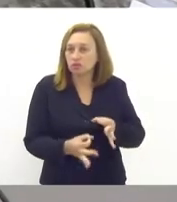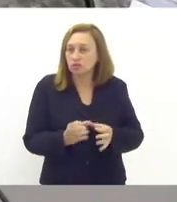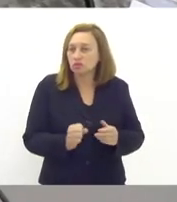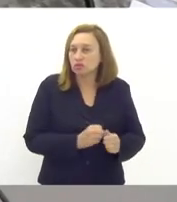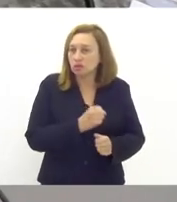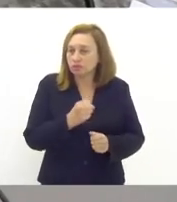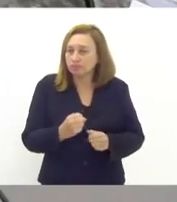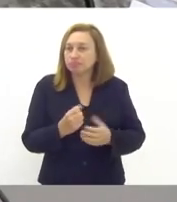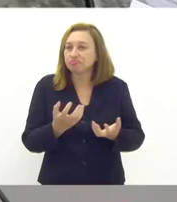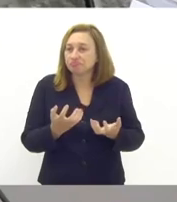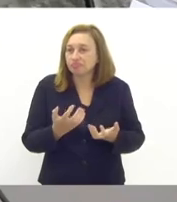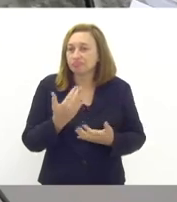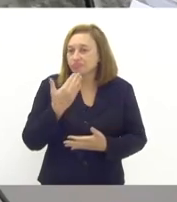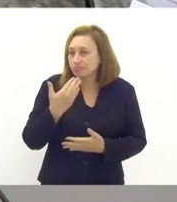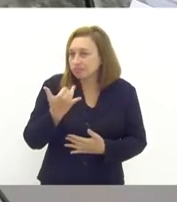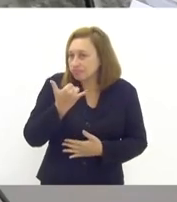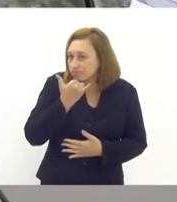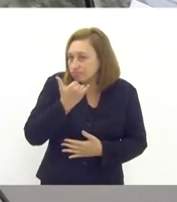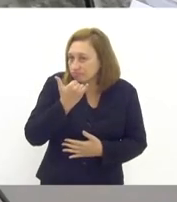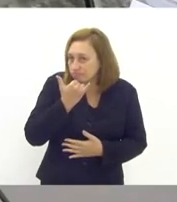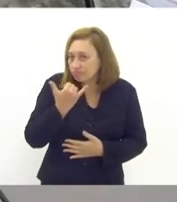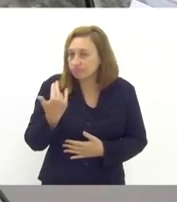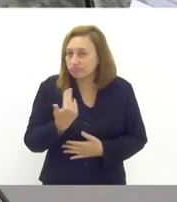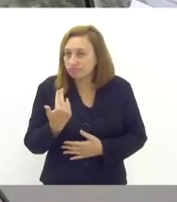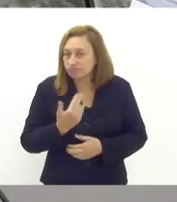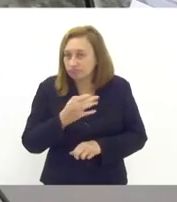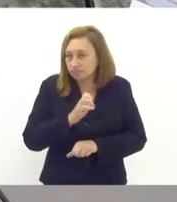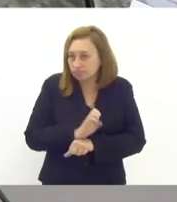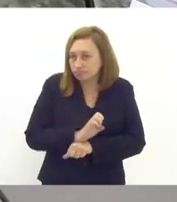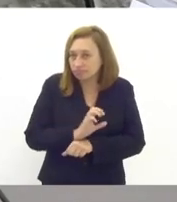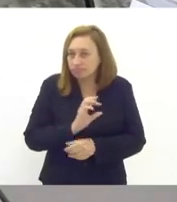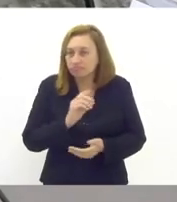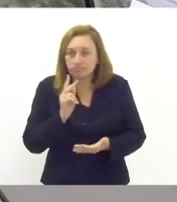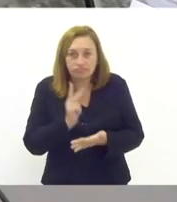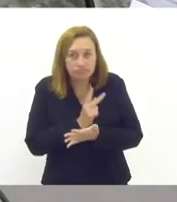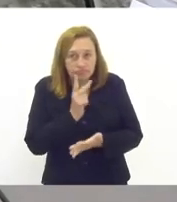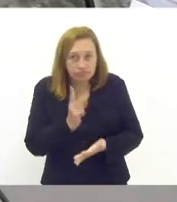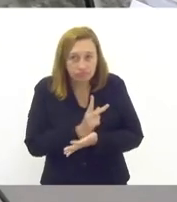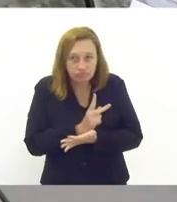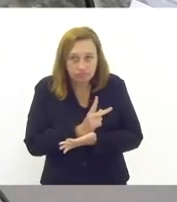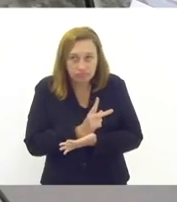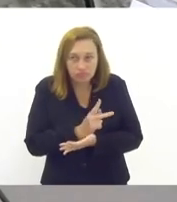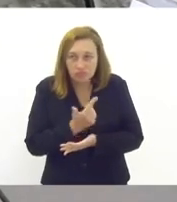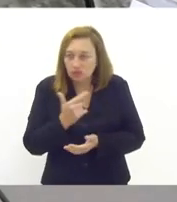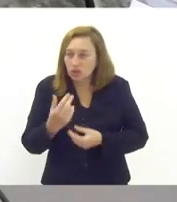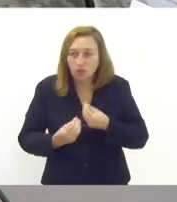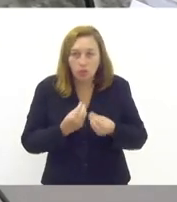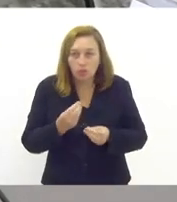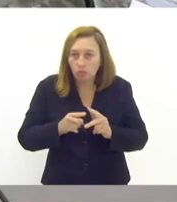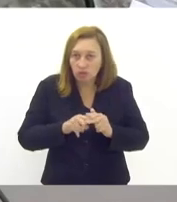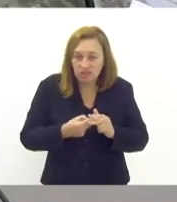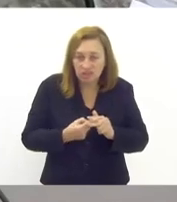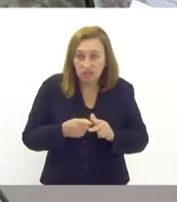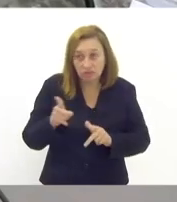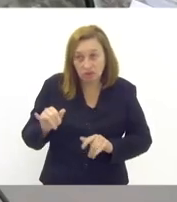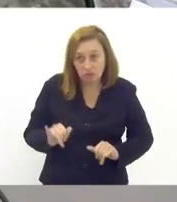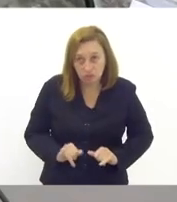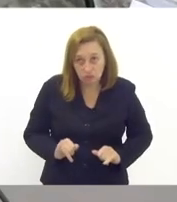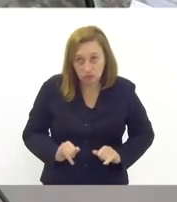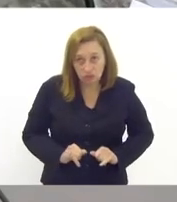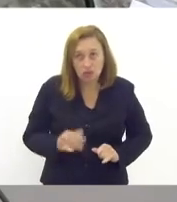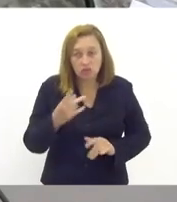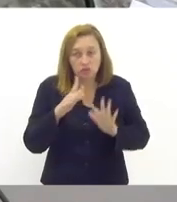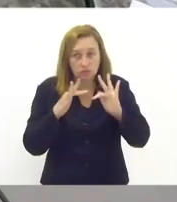de alguma forma, pedir desculpas em nome do Estado pela injustiça irreparável que você sofreu, você e